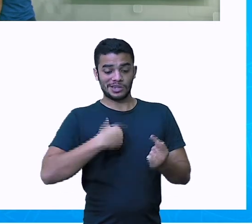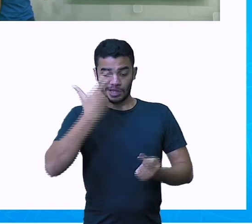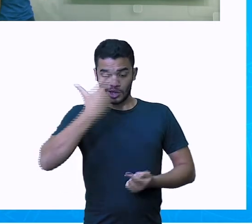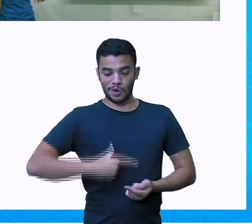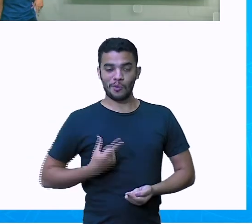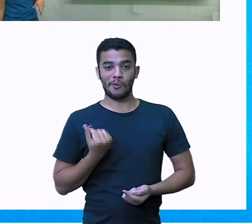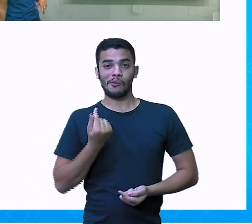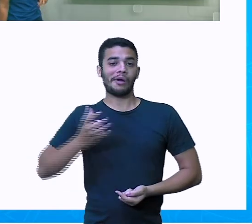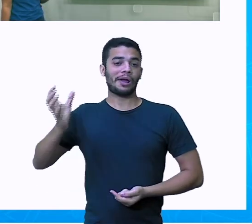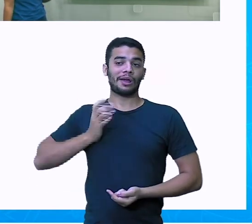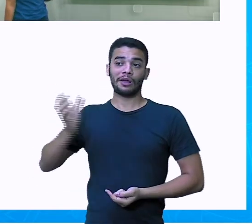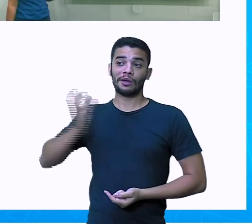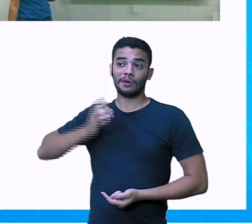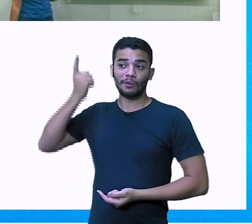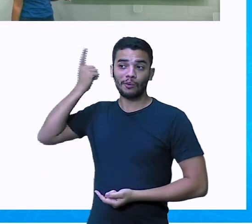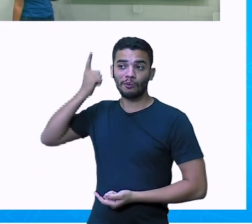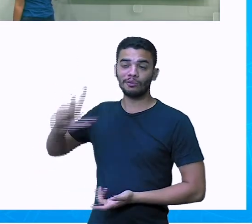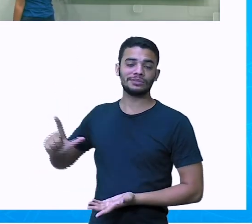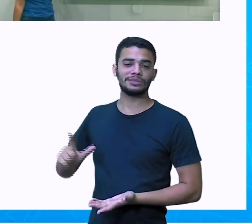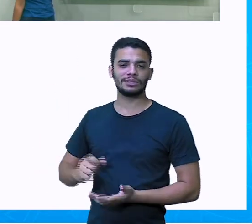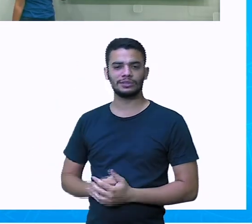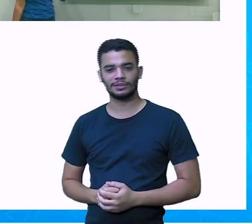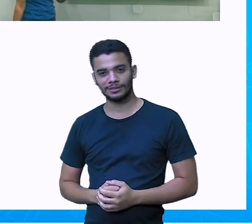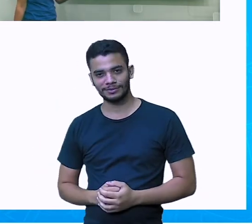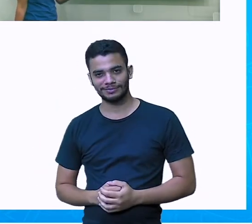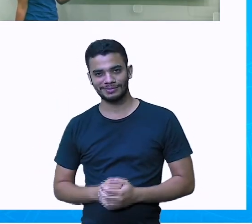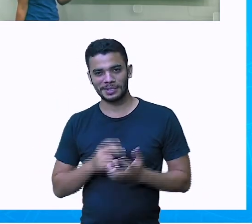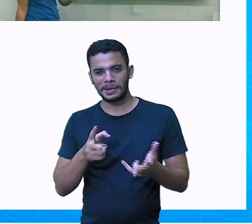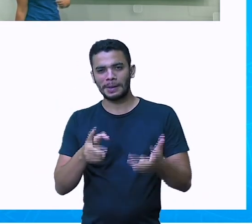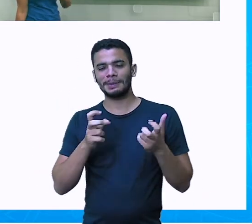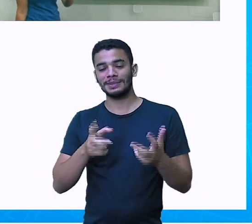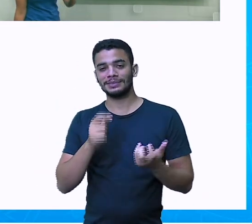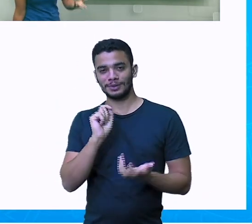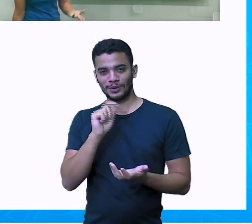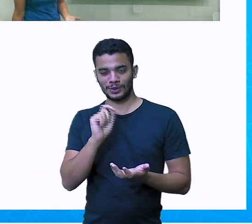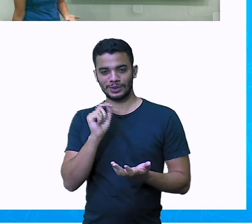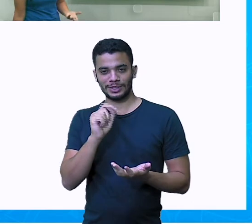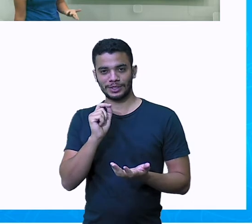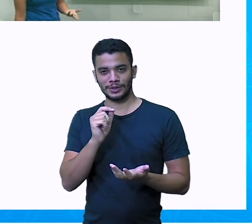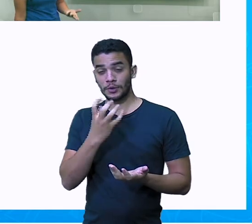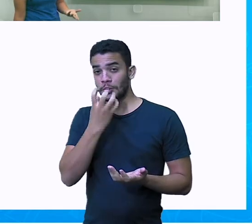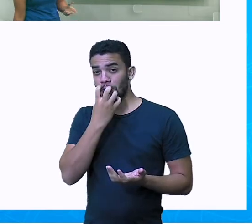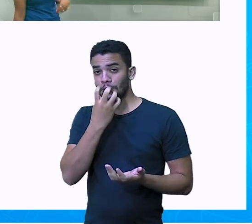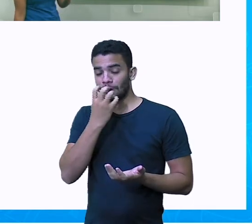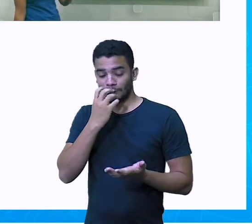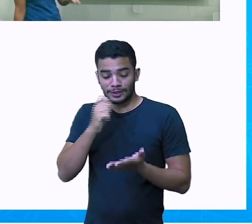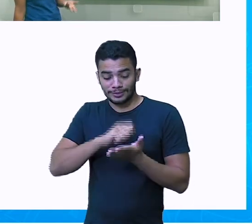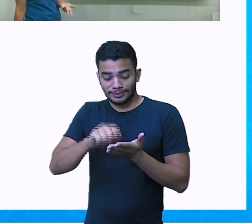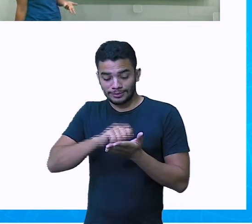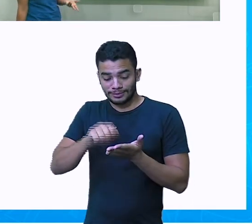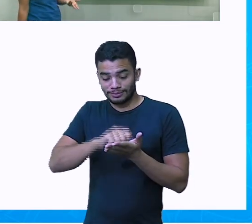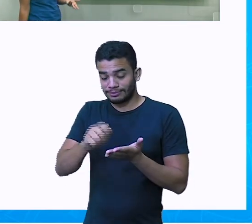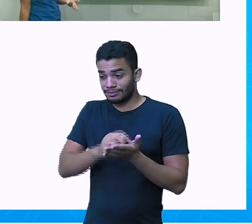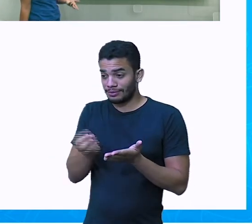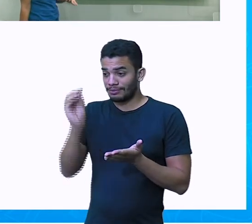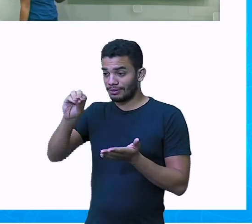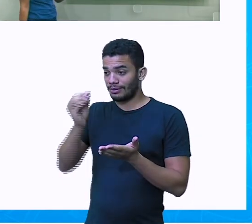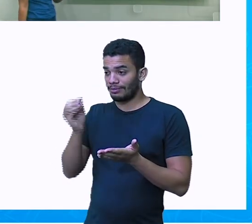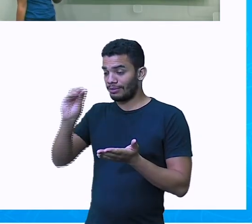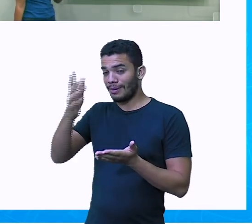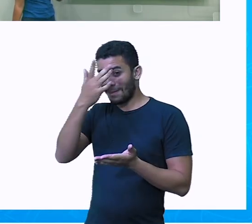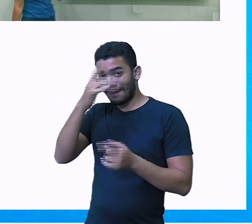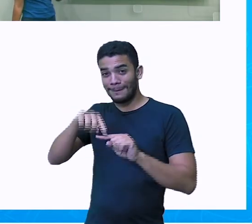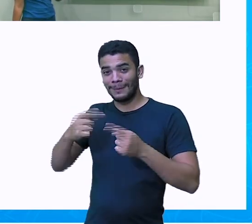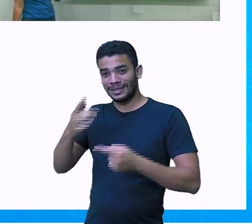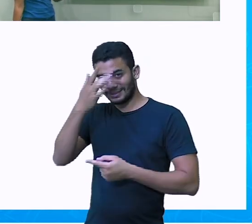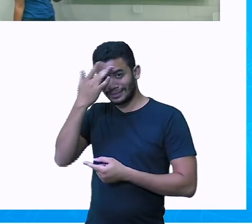Então, aqui na tirinha, o Snoopy está questionando ao editor por que ele não continua publicando as histórias, para que